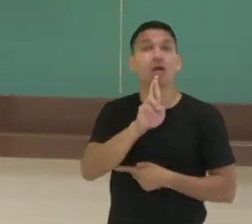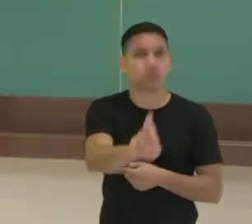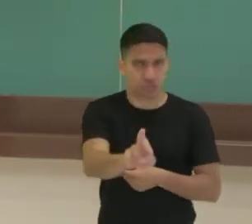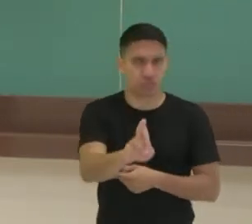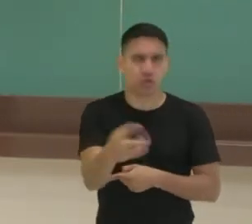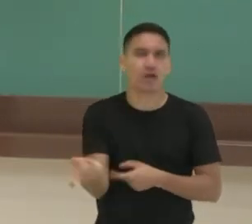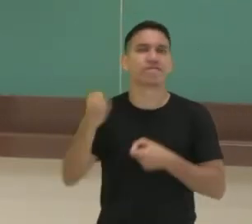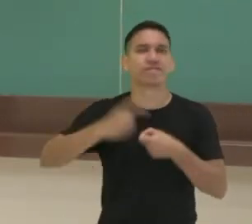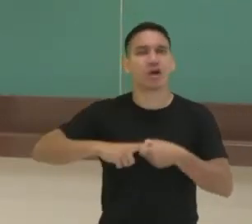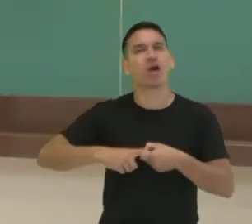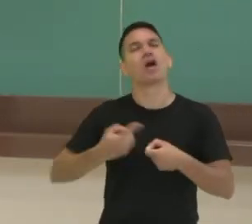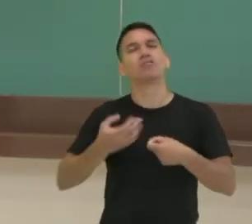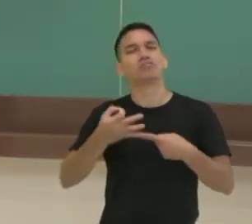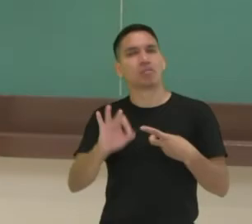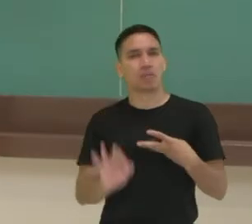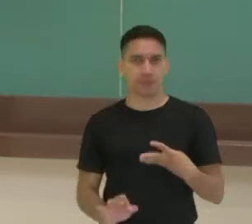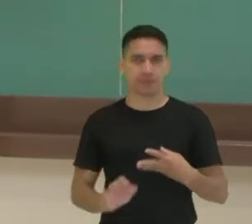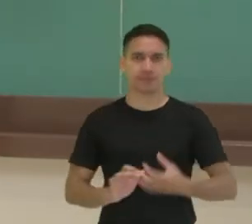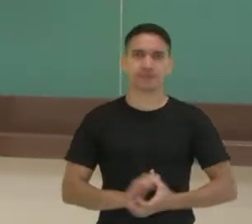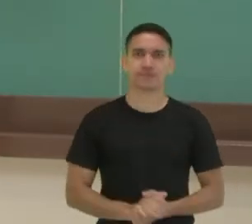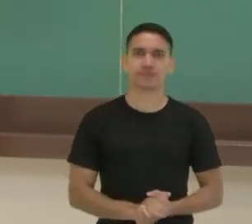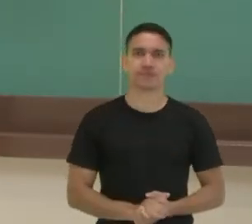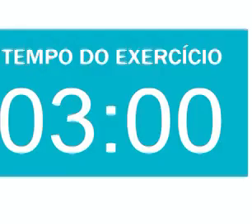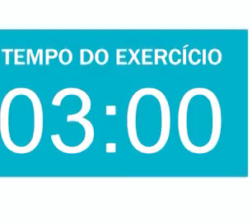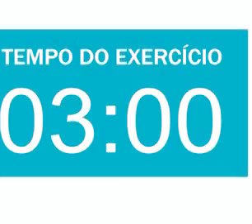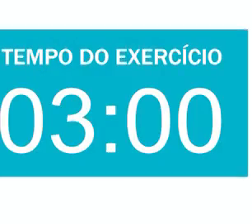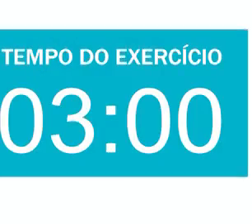ela e nós voltamos com a correção.